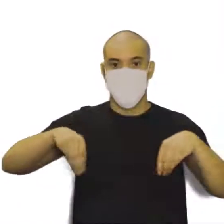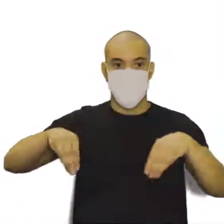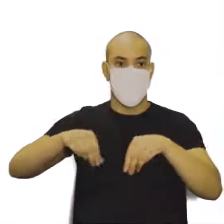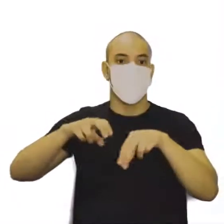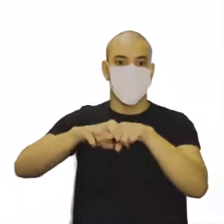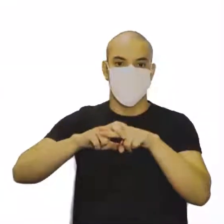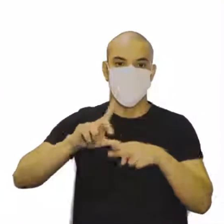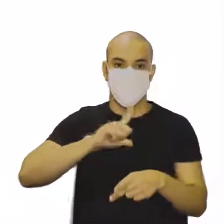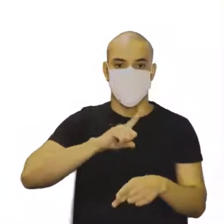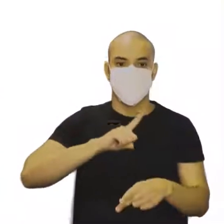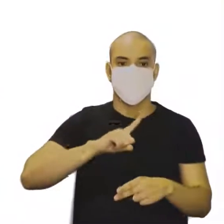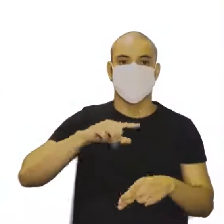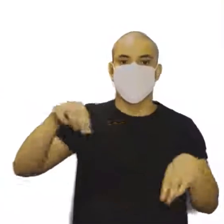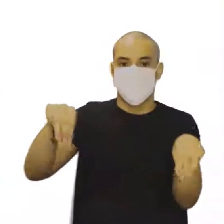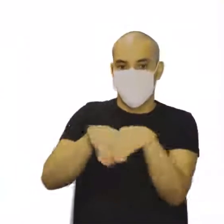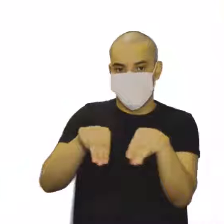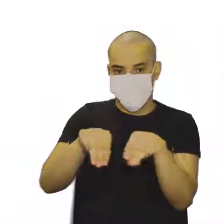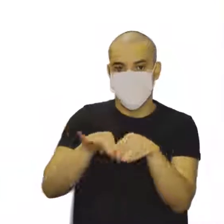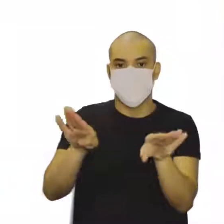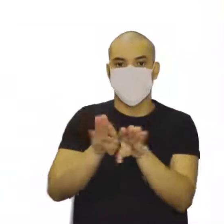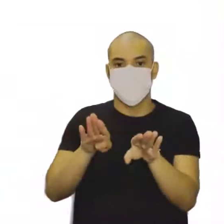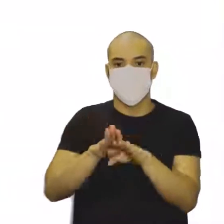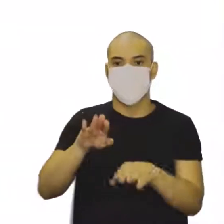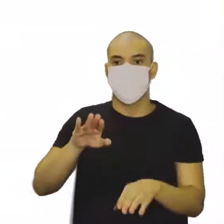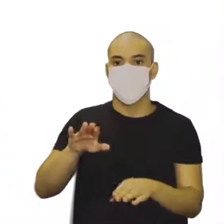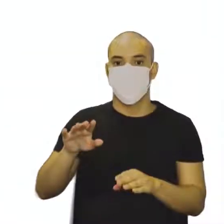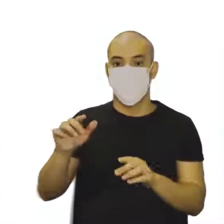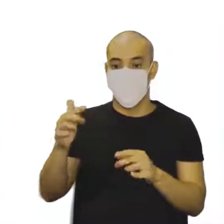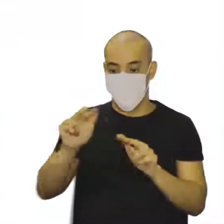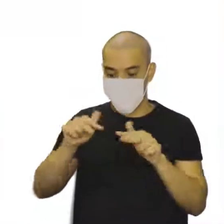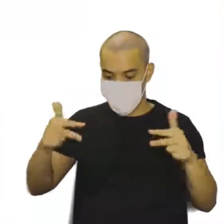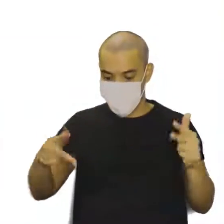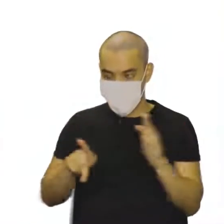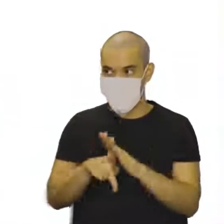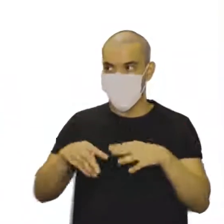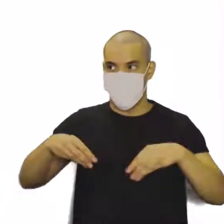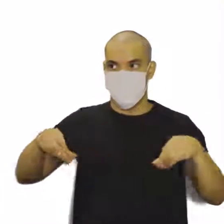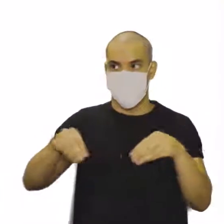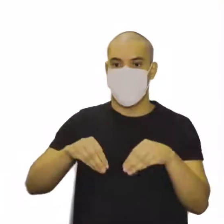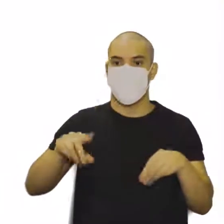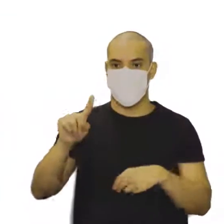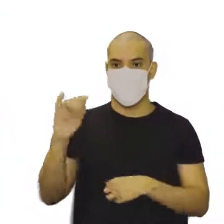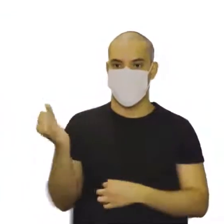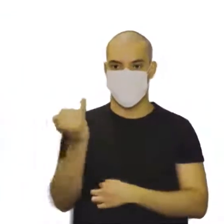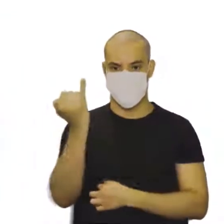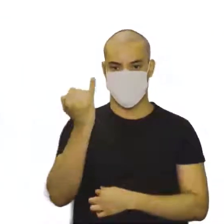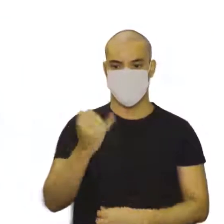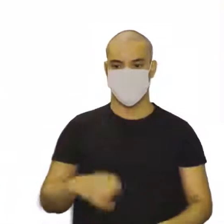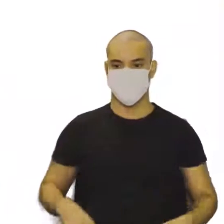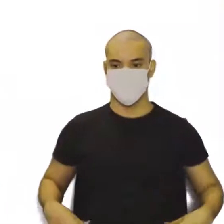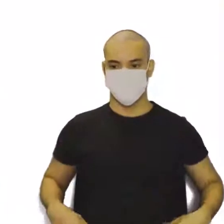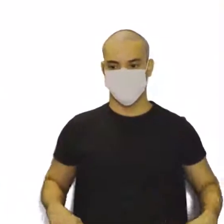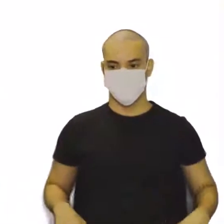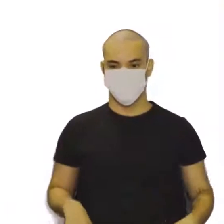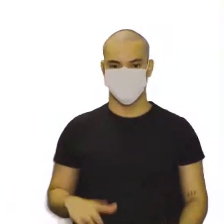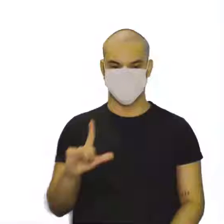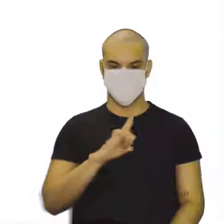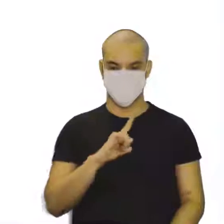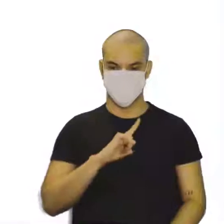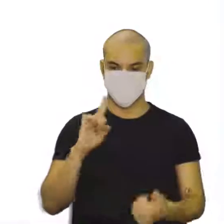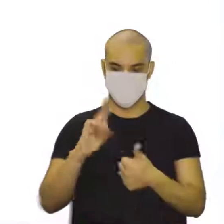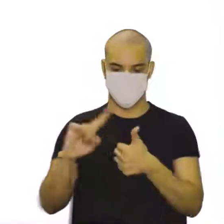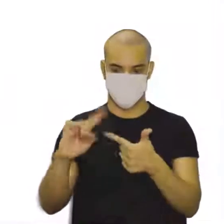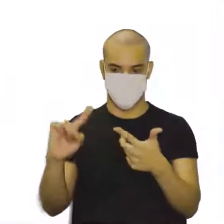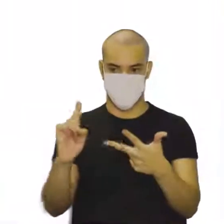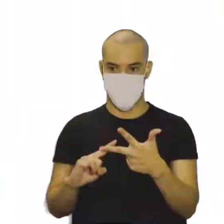vai estar afetando magnitude e ângulo da corrente, que isso é importante, ok? Pessoal, existem 3 tipos